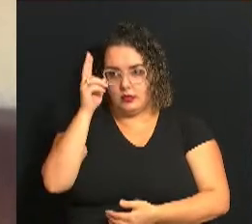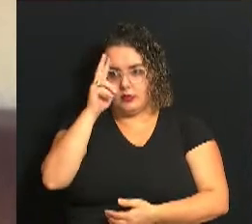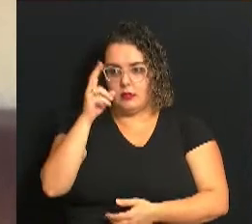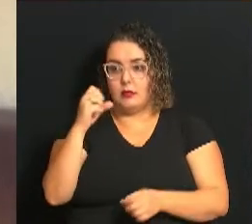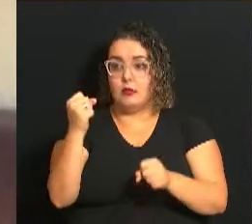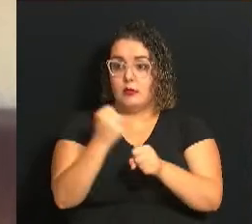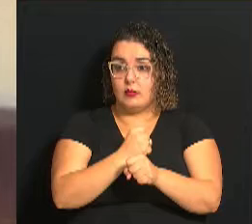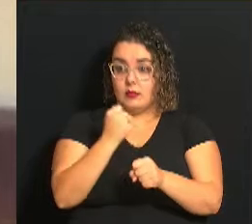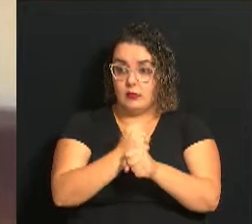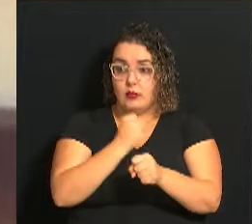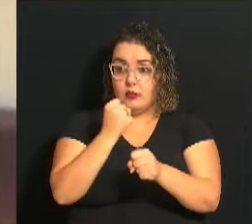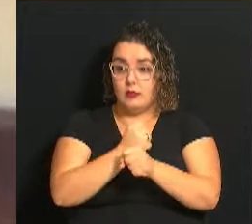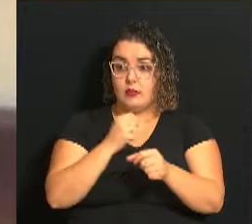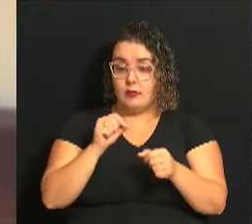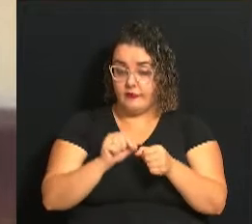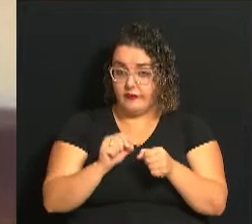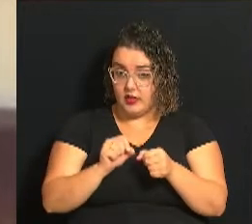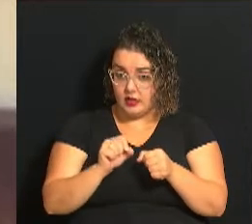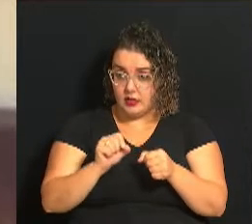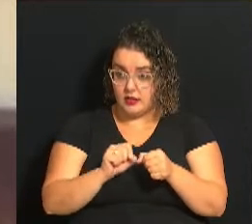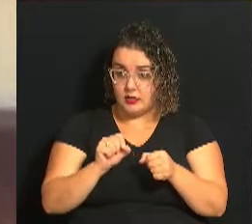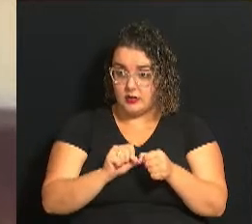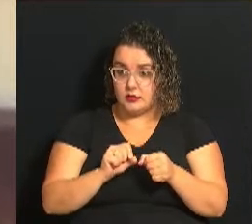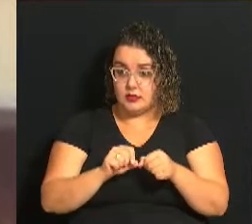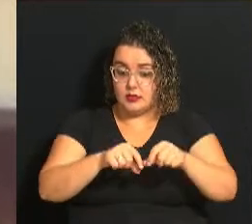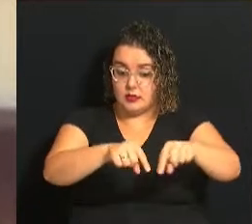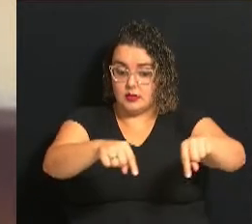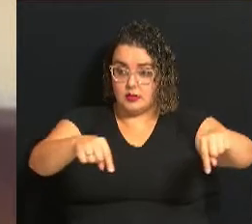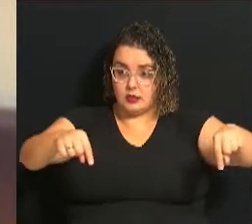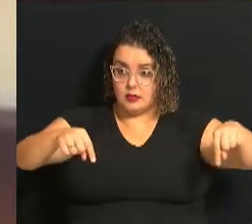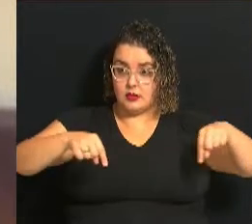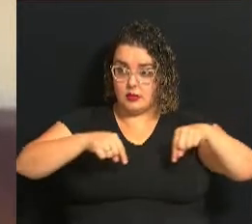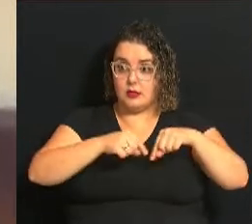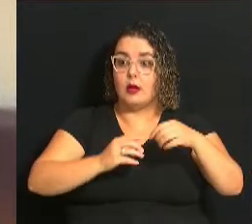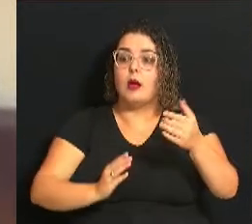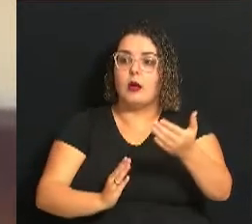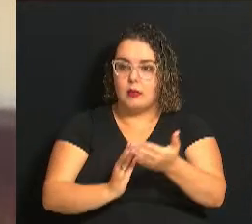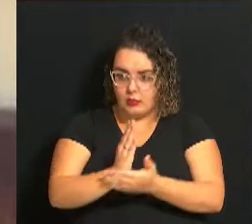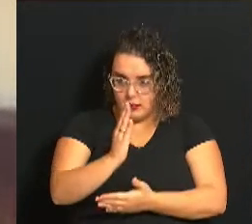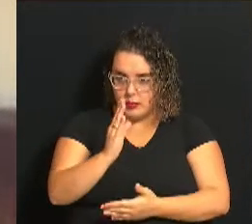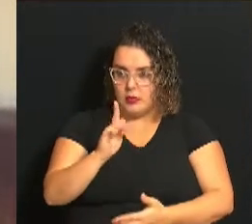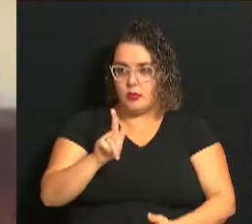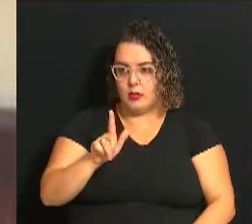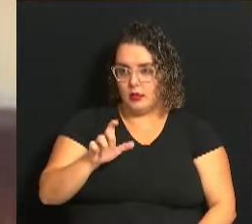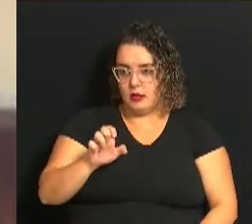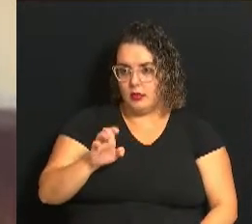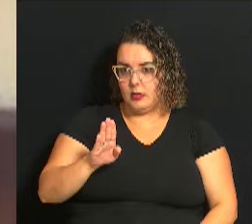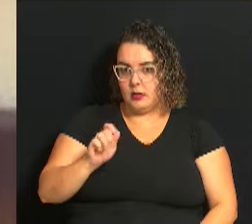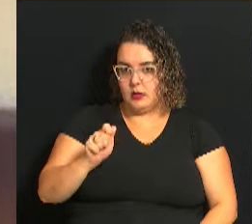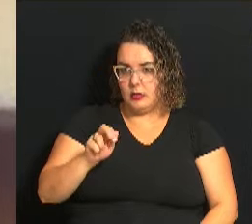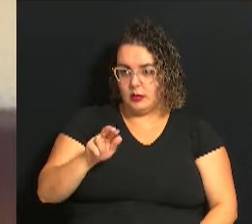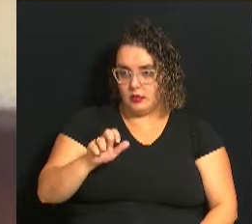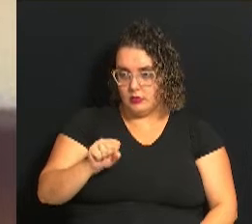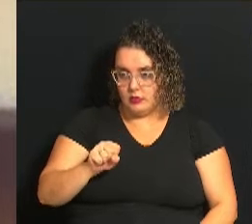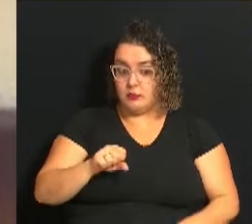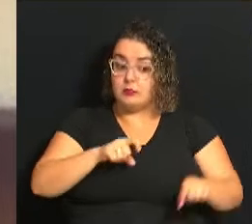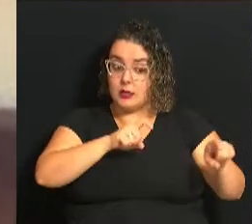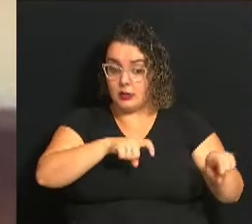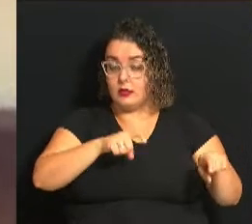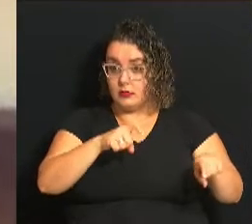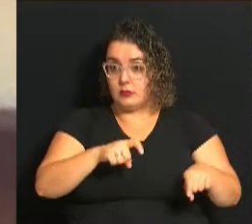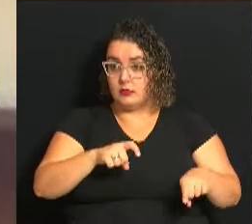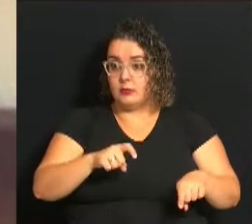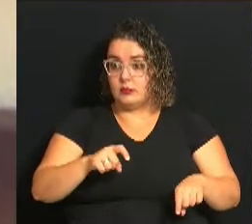construções, né, feitas em lotes aprovados, ou em glebas, no caso da área rural. Isso não tem muito a ver com